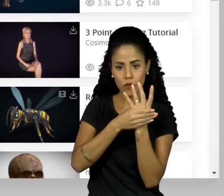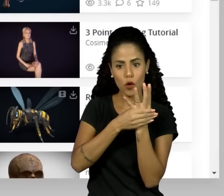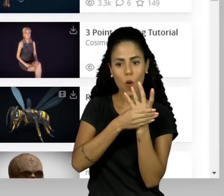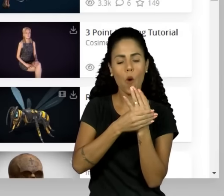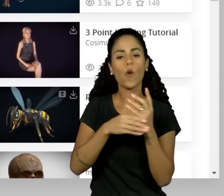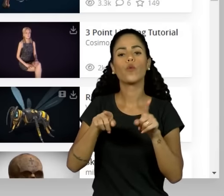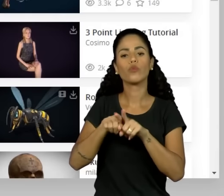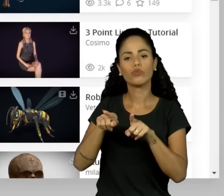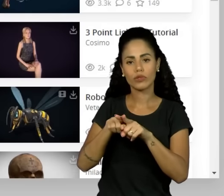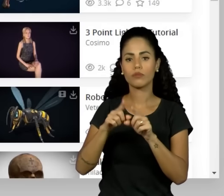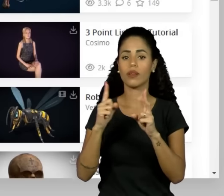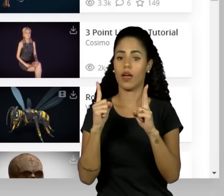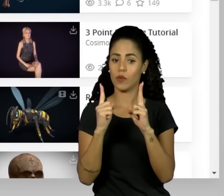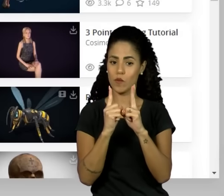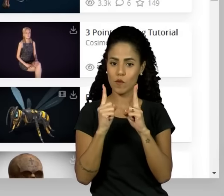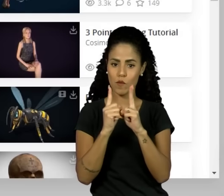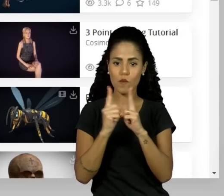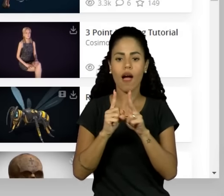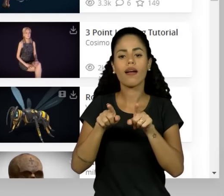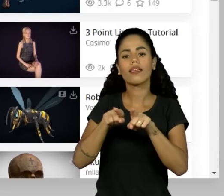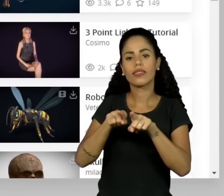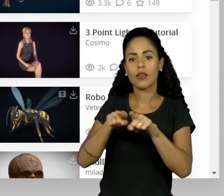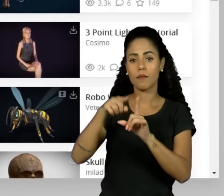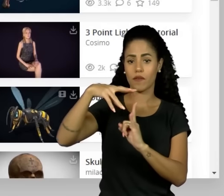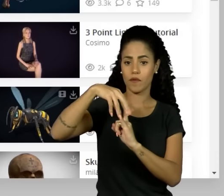Pernambuco, a do Estado do Rio Grande do Norte, a